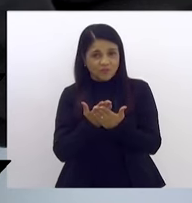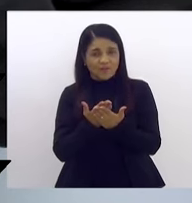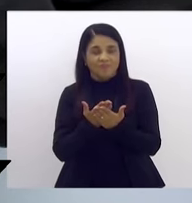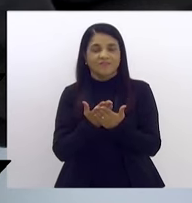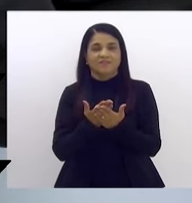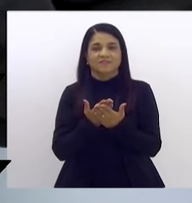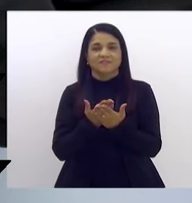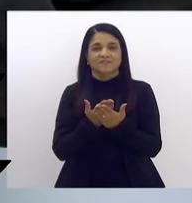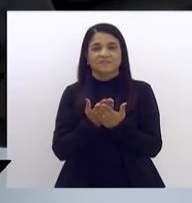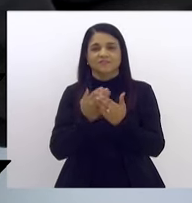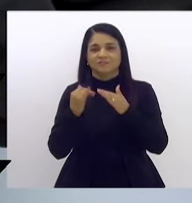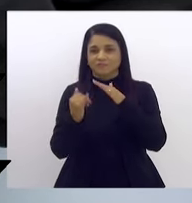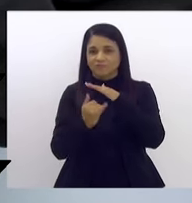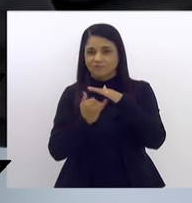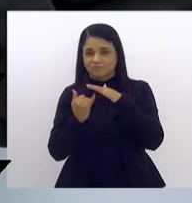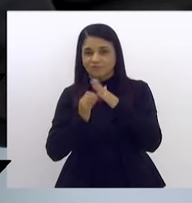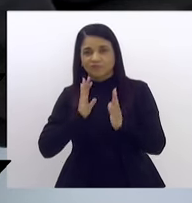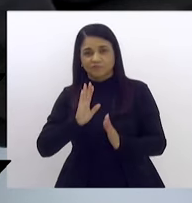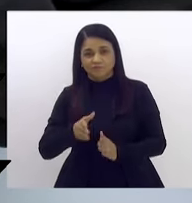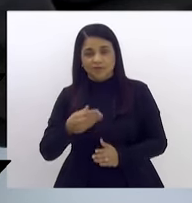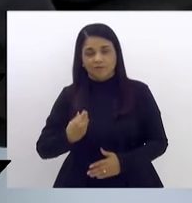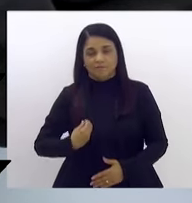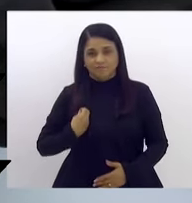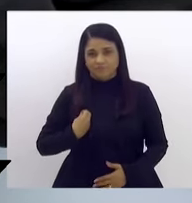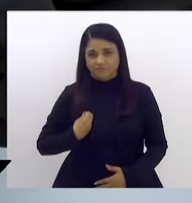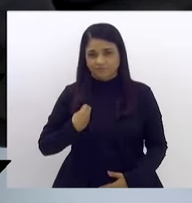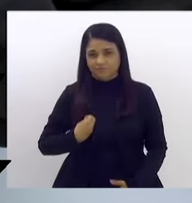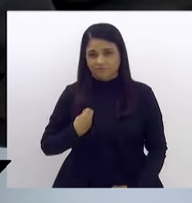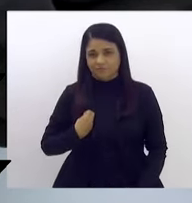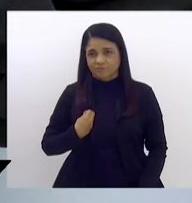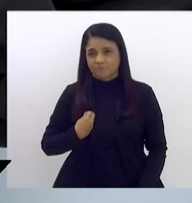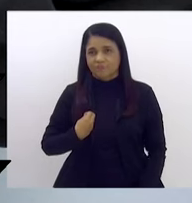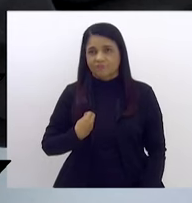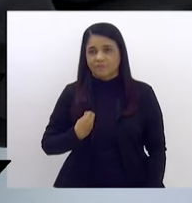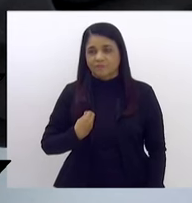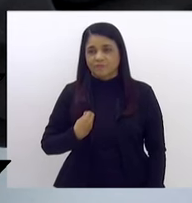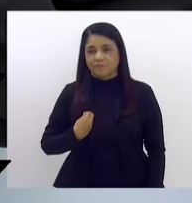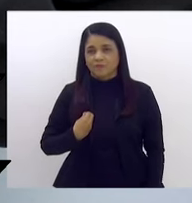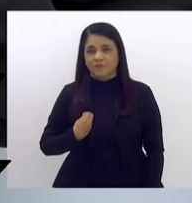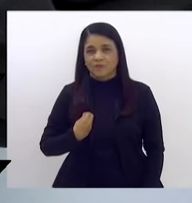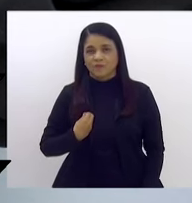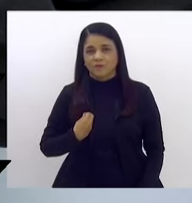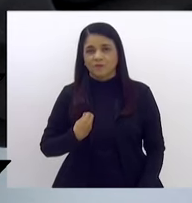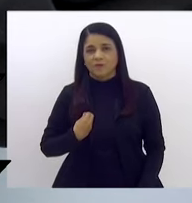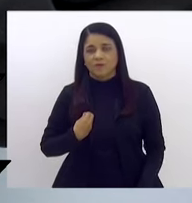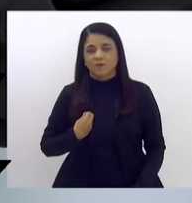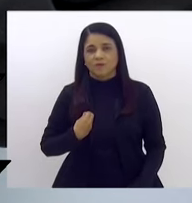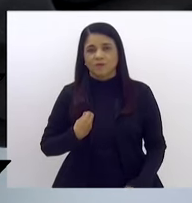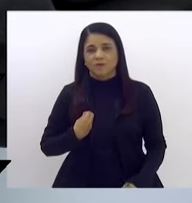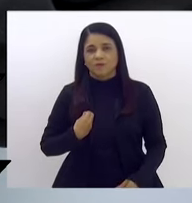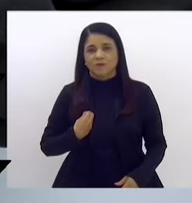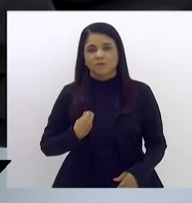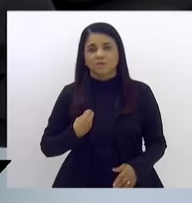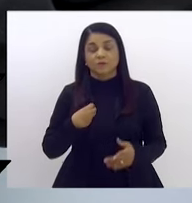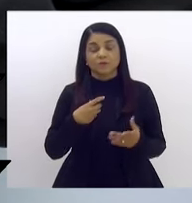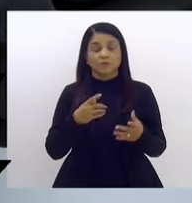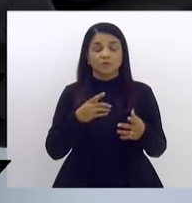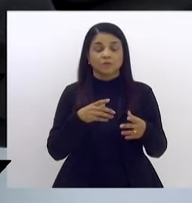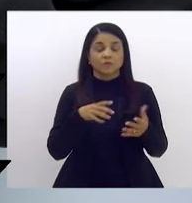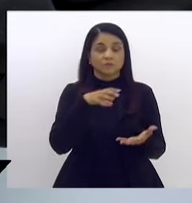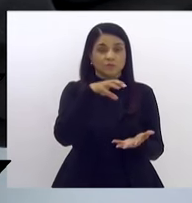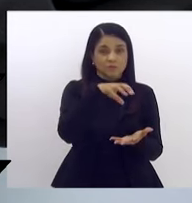eh já existentes com né Eh eh com a rede de ensino sistema de tratamento a rede de